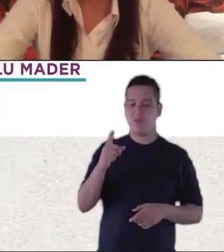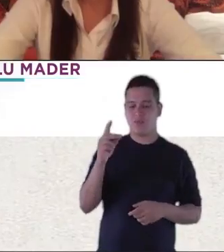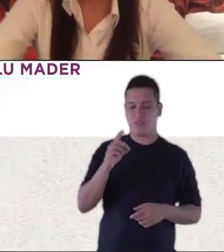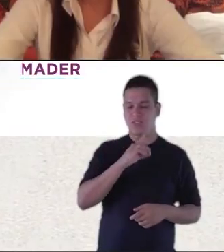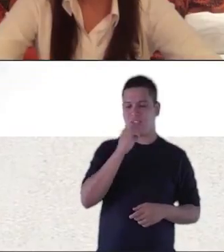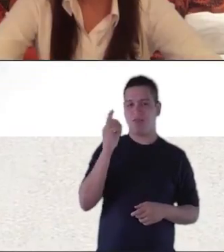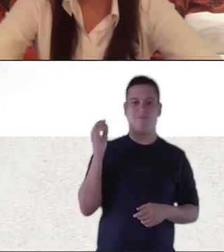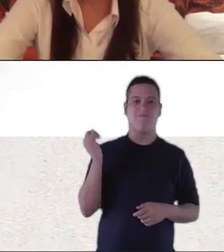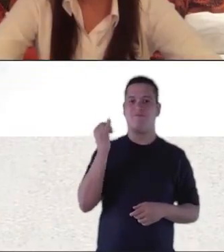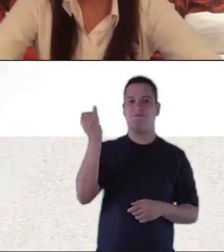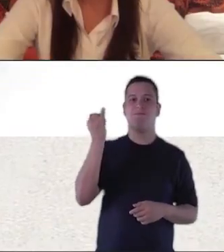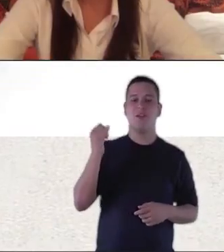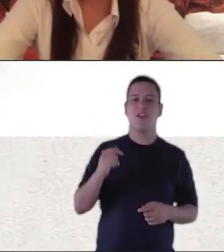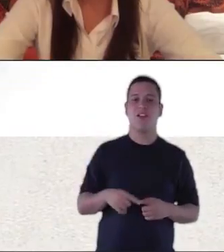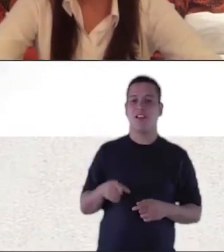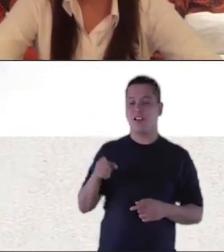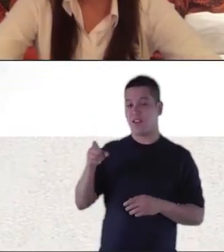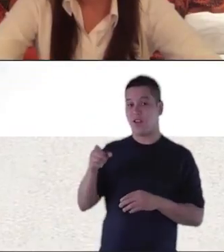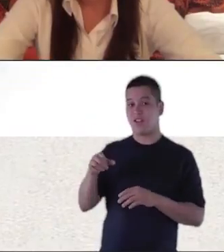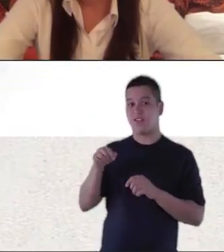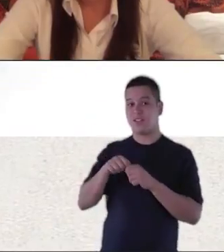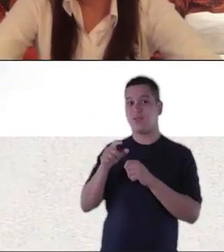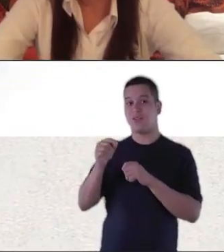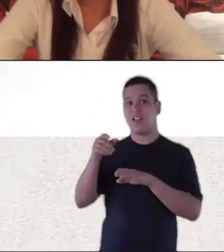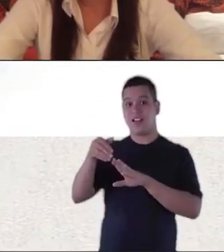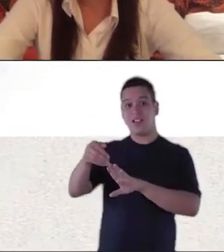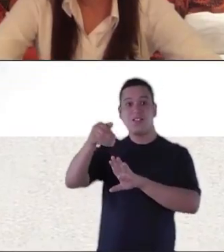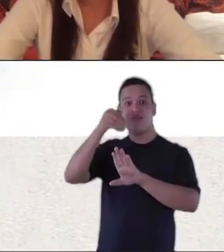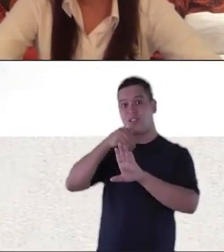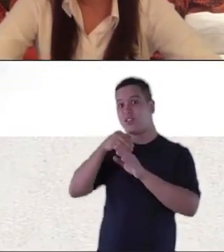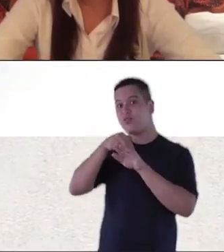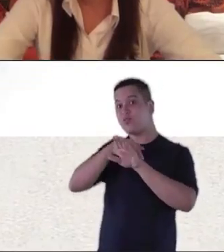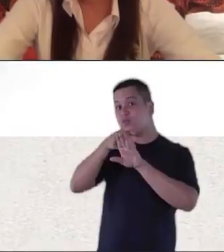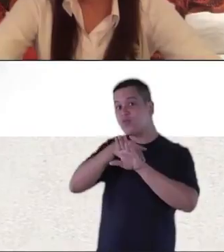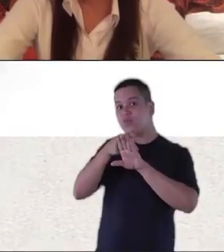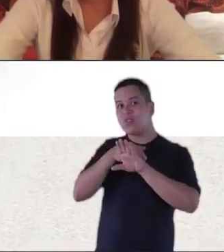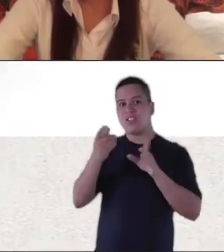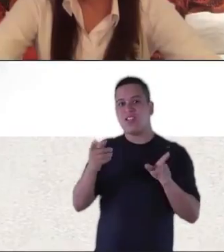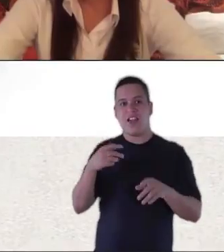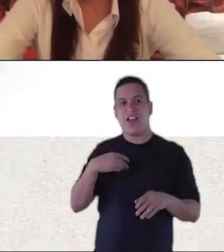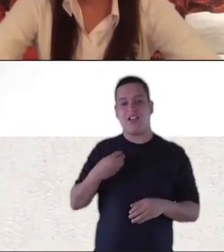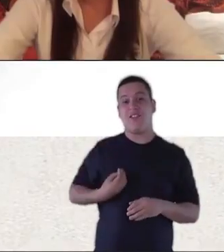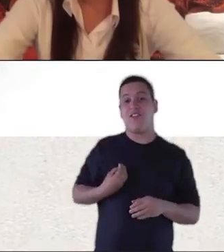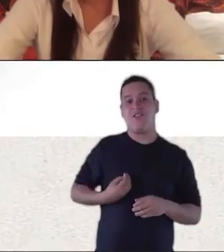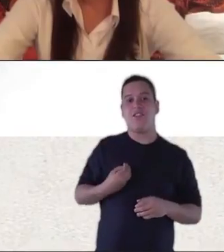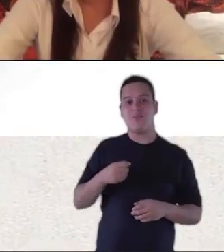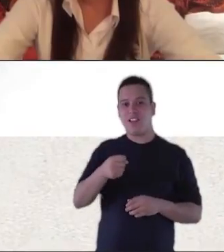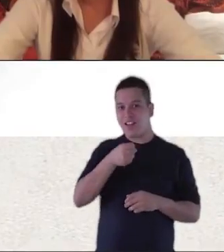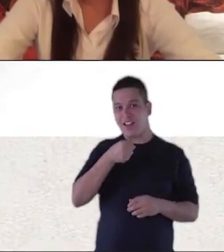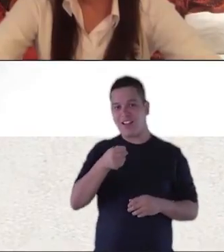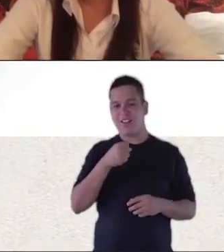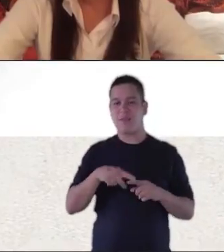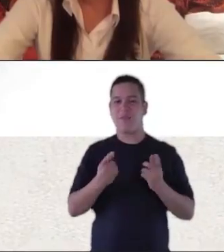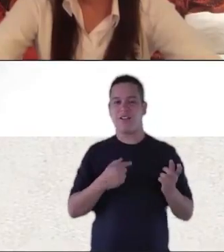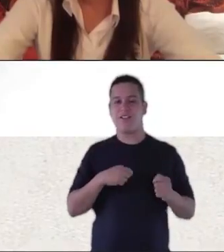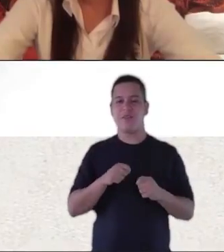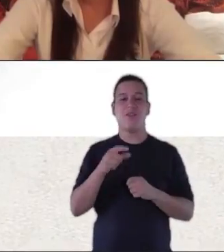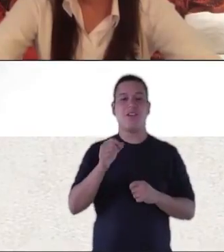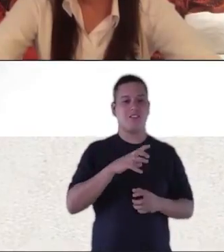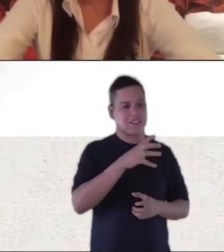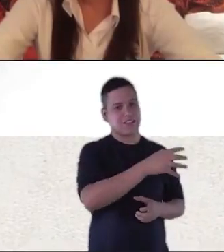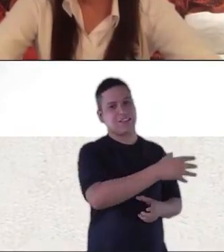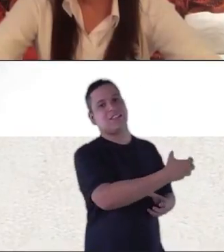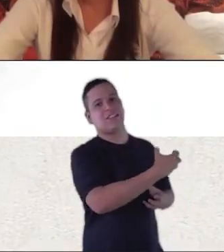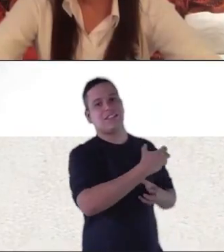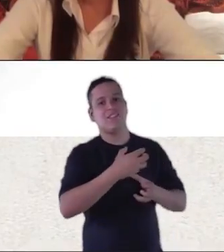ela estava nos bastidores e nós arrancamos ela dos bastidores para falar um trechozinho do livro. Qual era o BR-162, não foi,